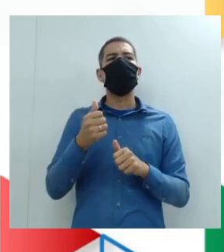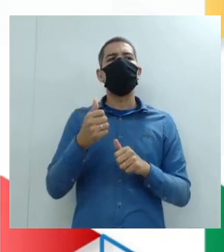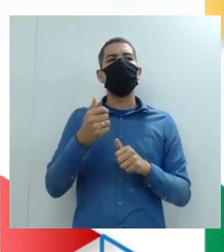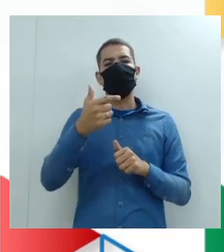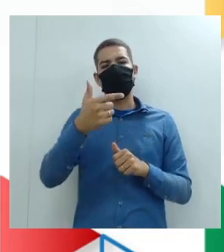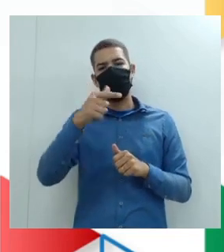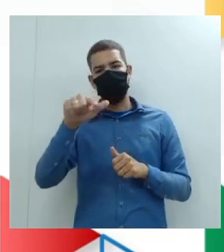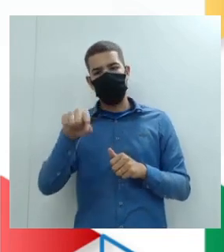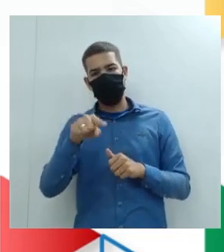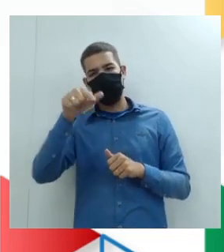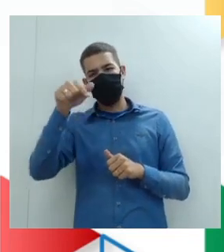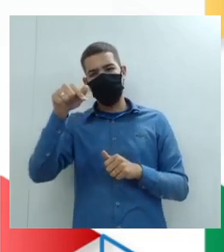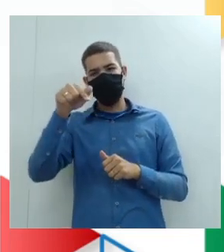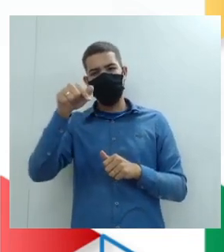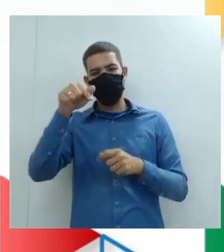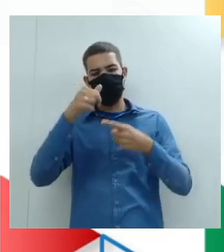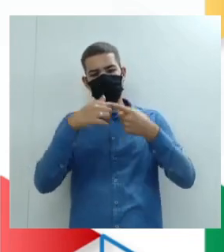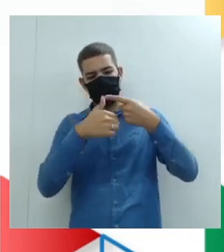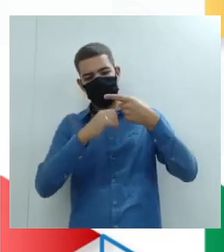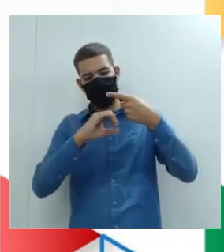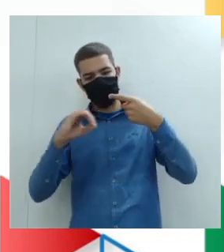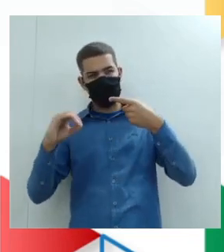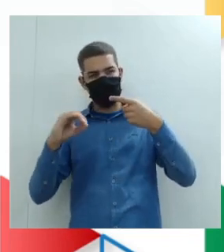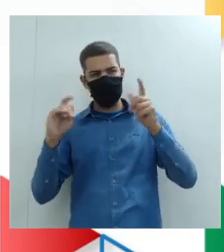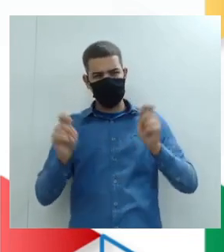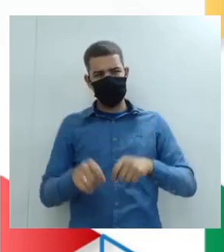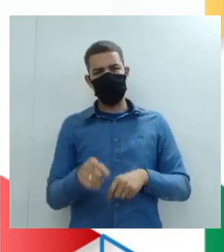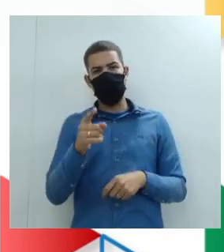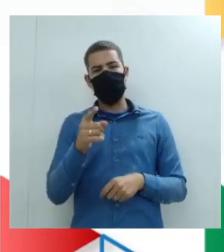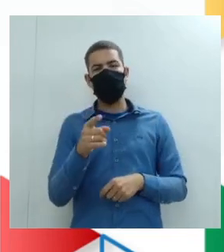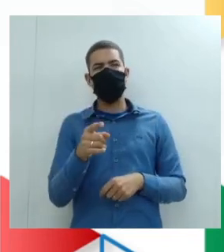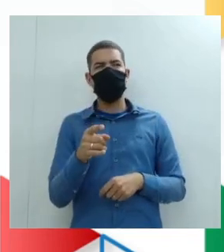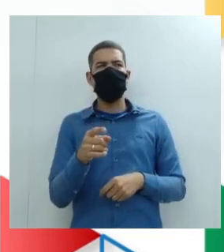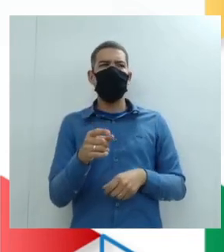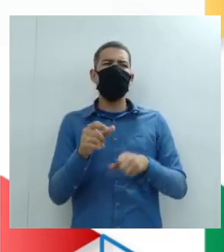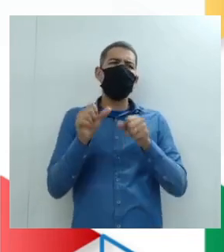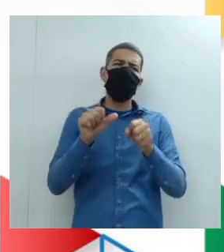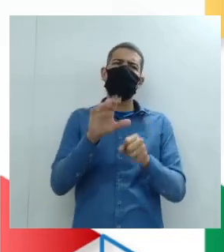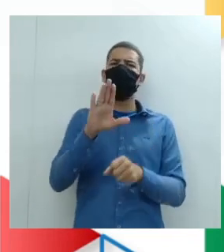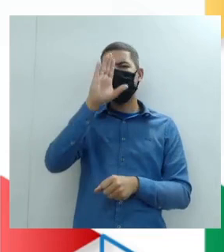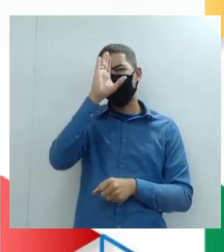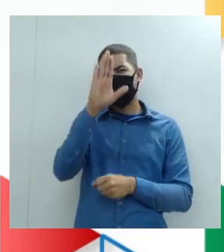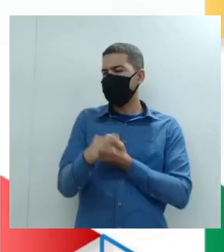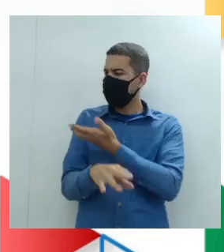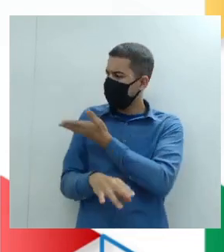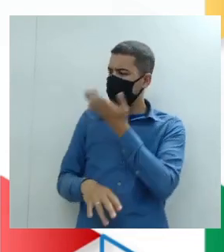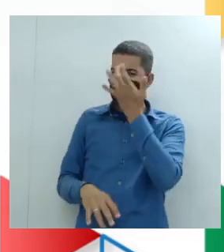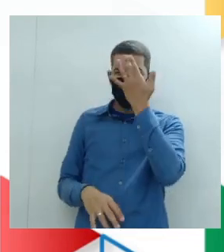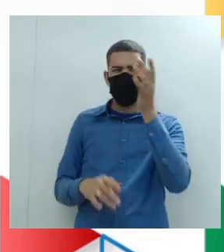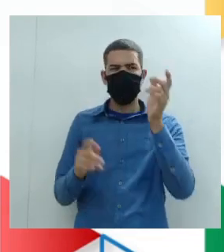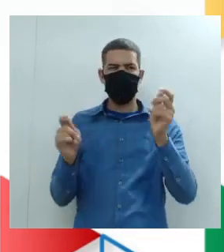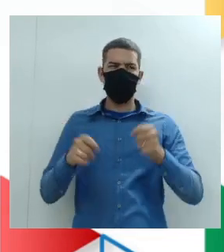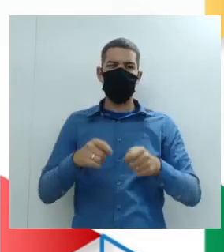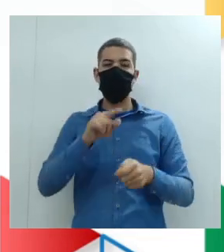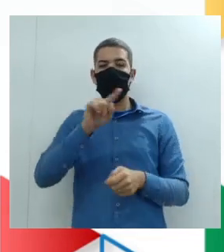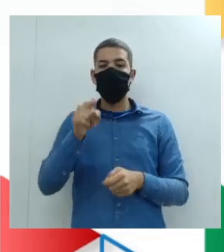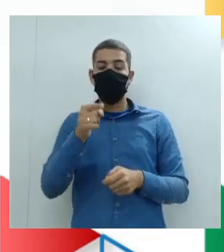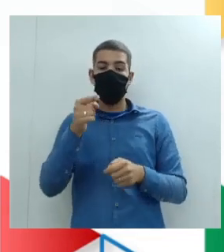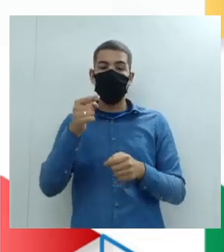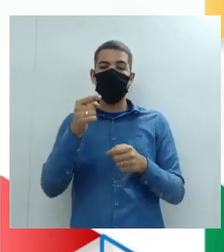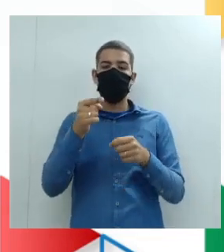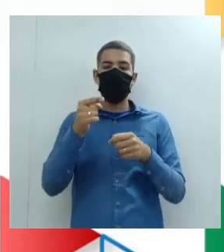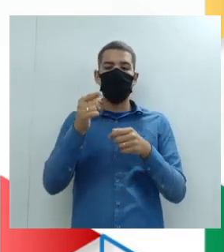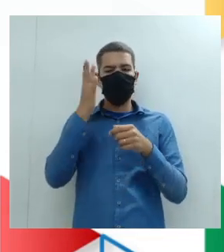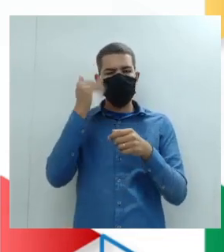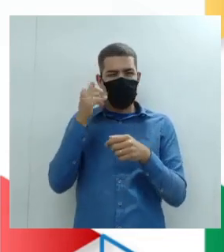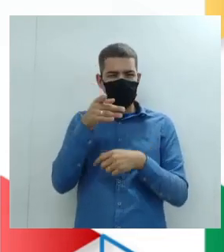2,7 sobre 100? Pode, não tem problema nenhum. Mas também pode dividir direto. Se souber trabalhar com vírgula, você